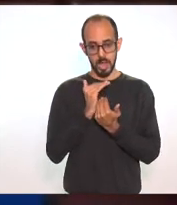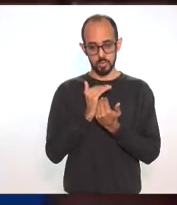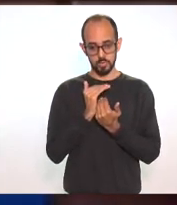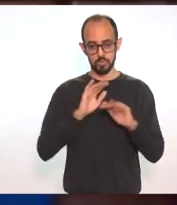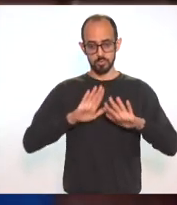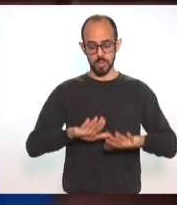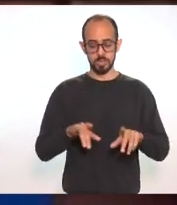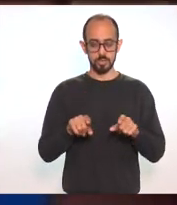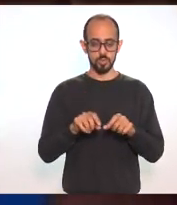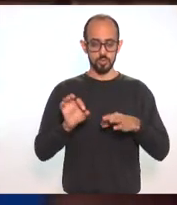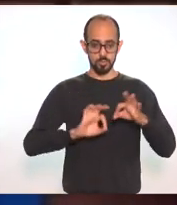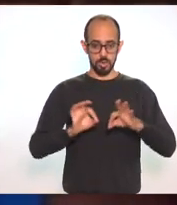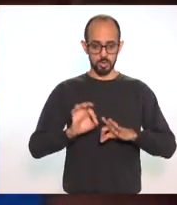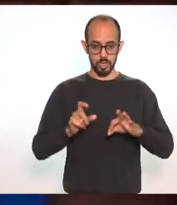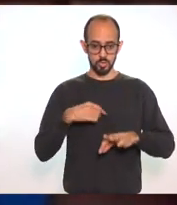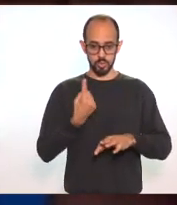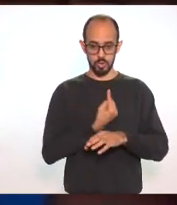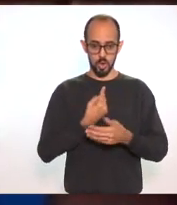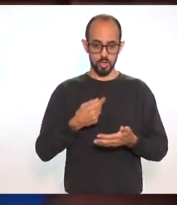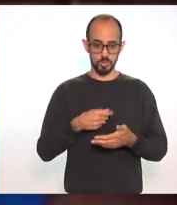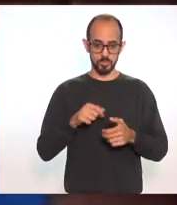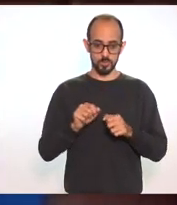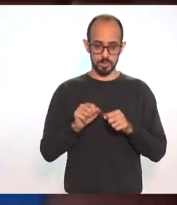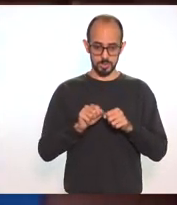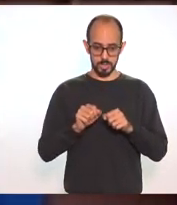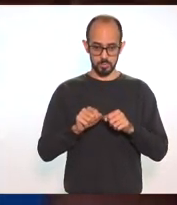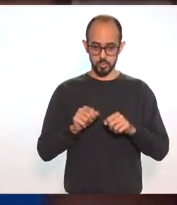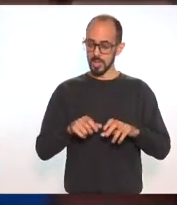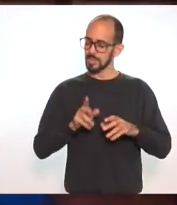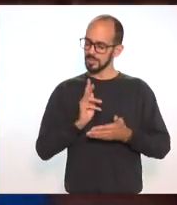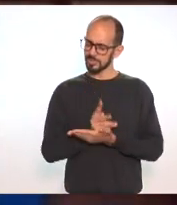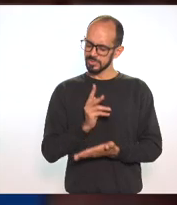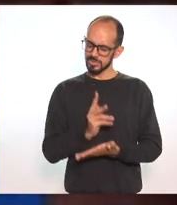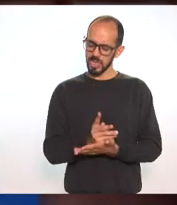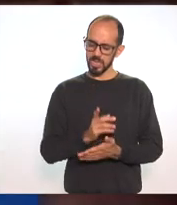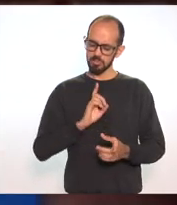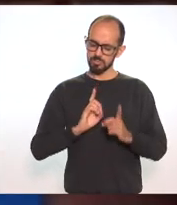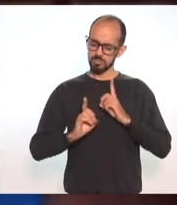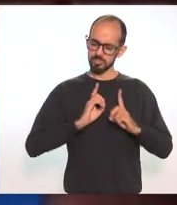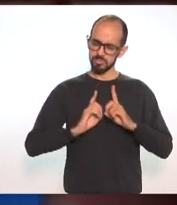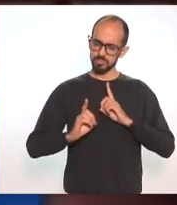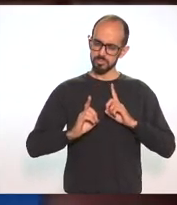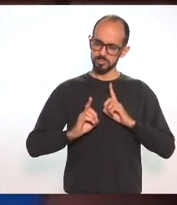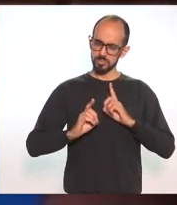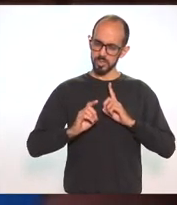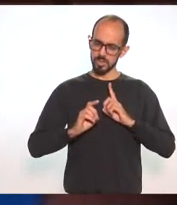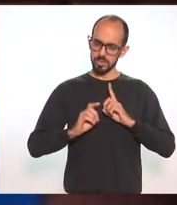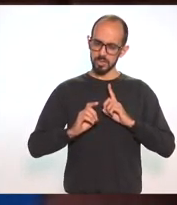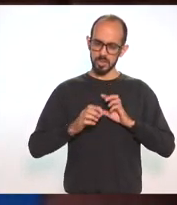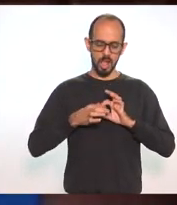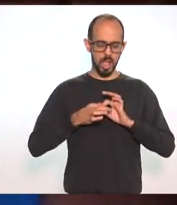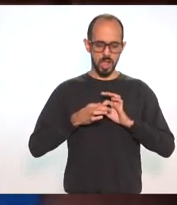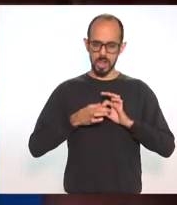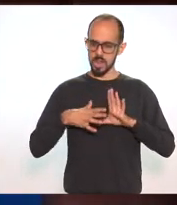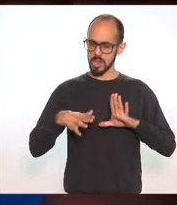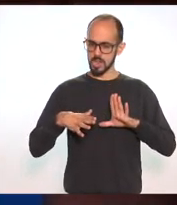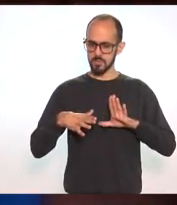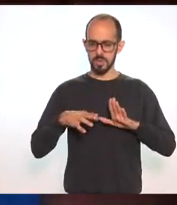nós construímos, eles são sempre muito dialogados, tanto para serem emitidas